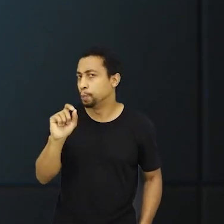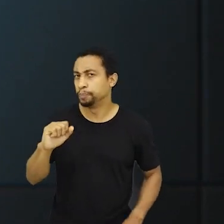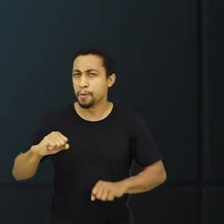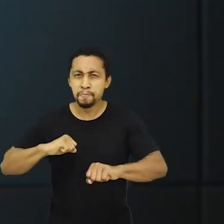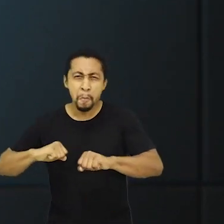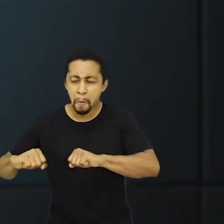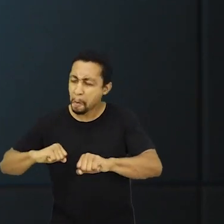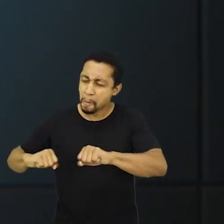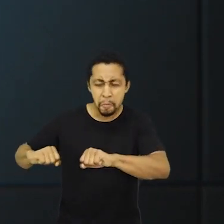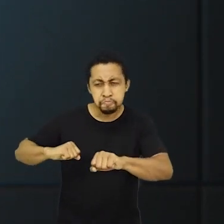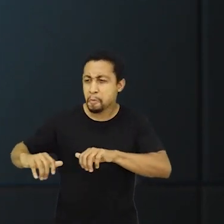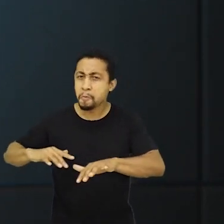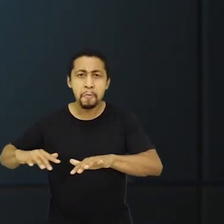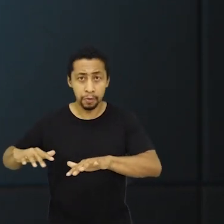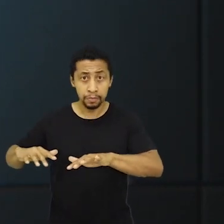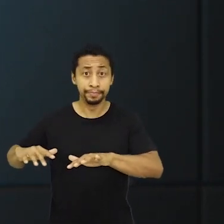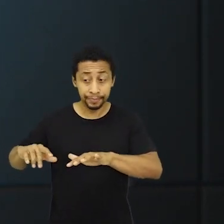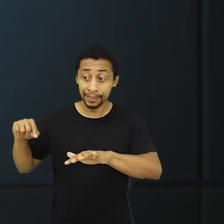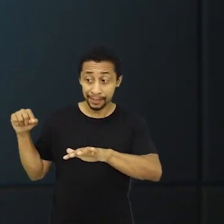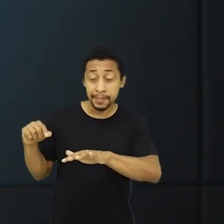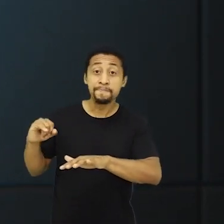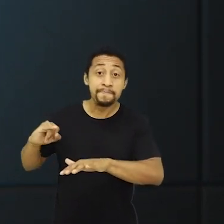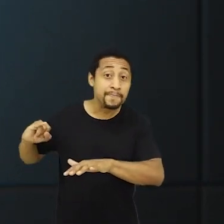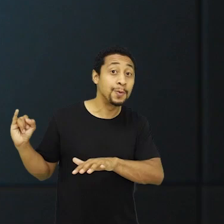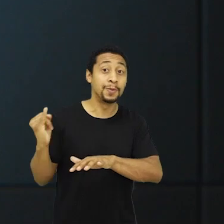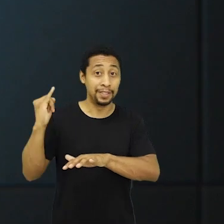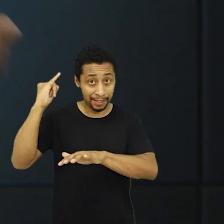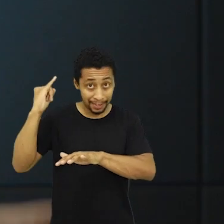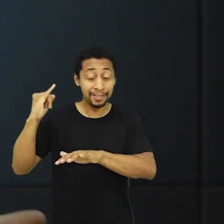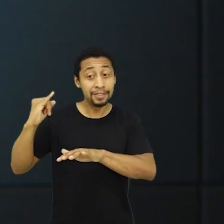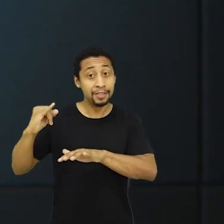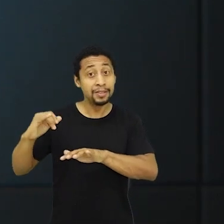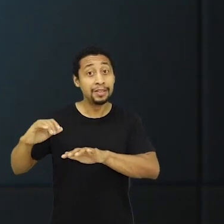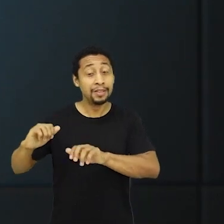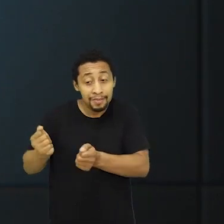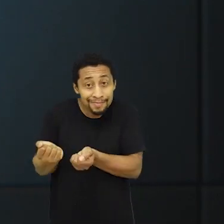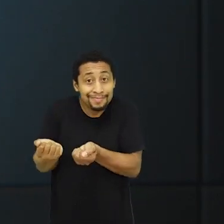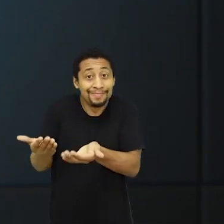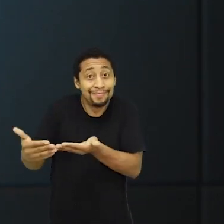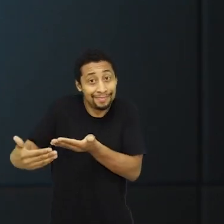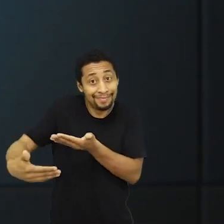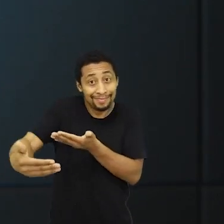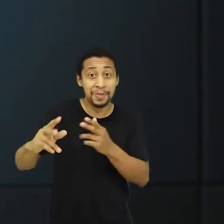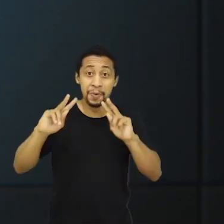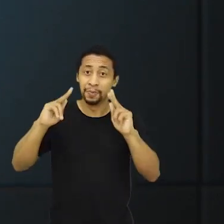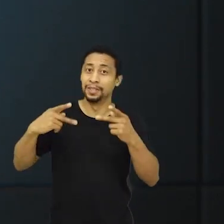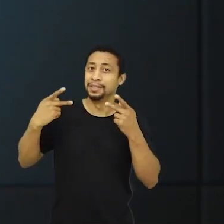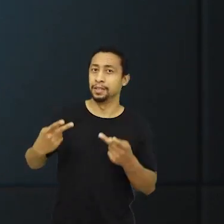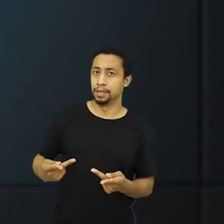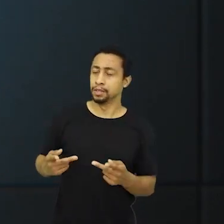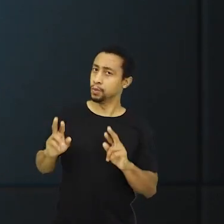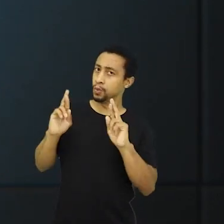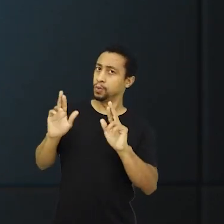importante, e que eu acho que seria um grande legado para a humanidade, seria não perder